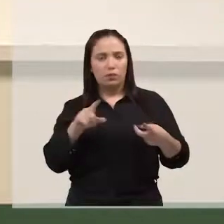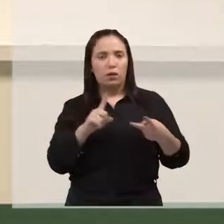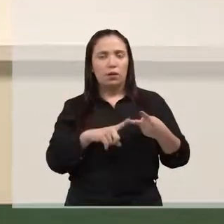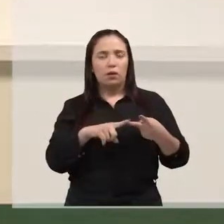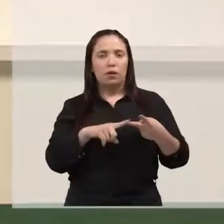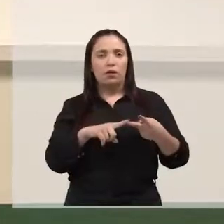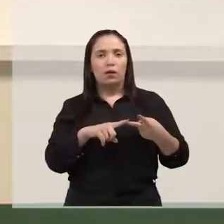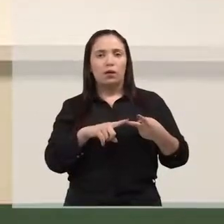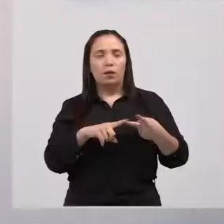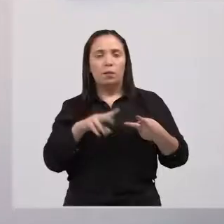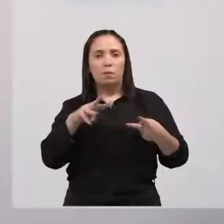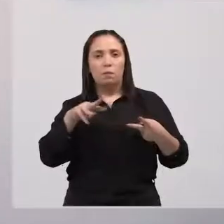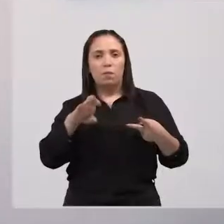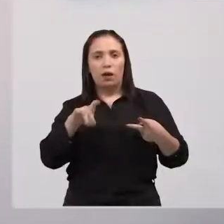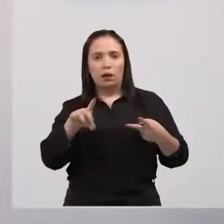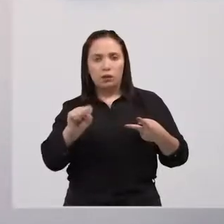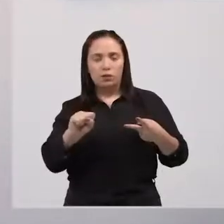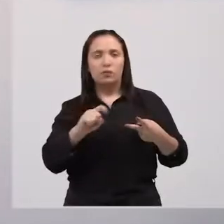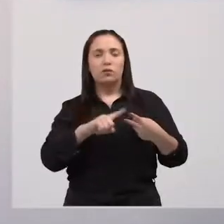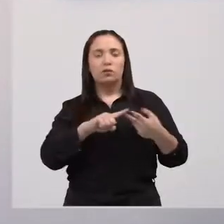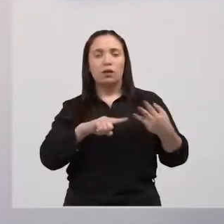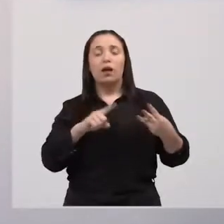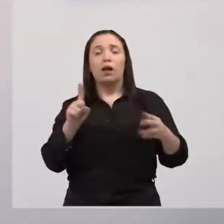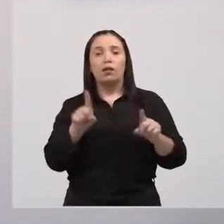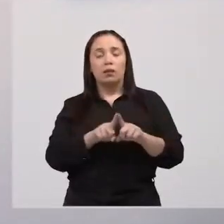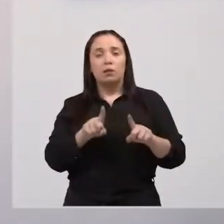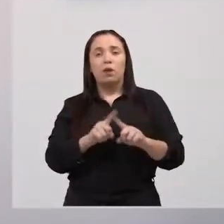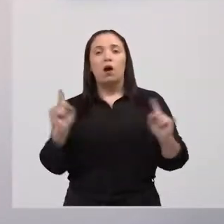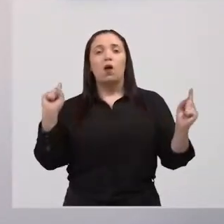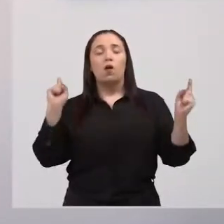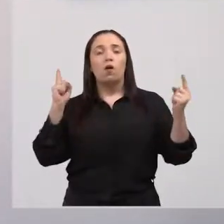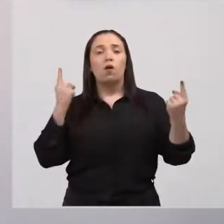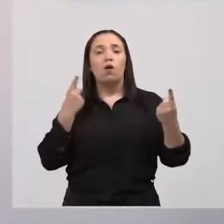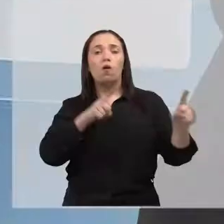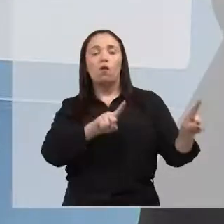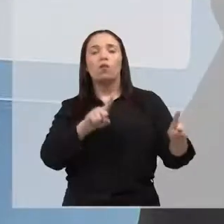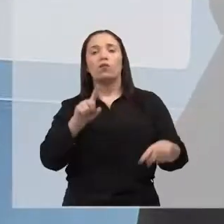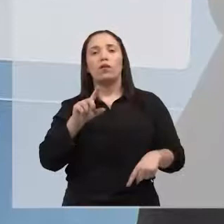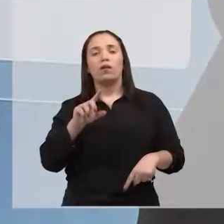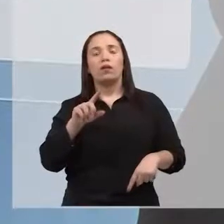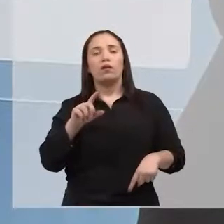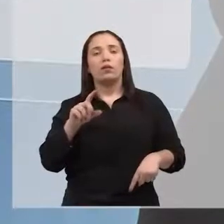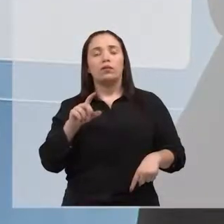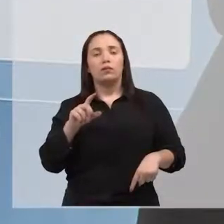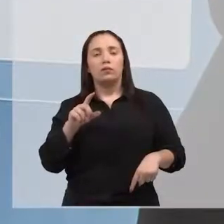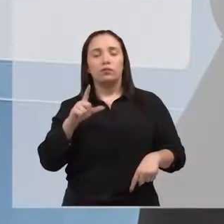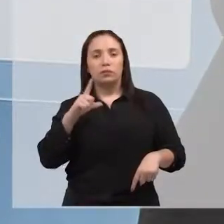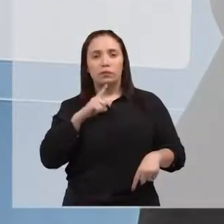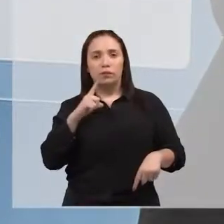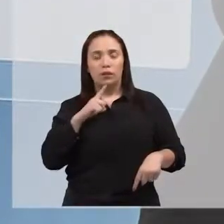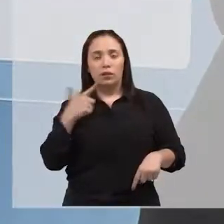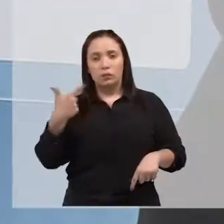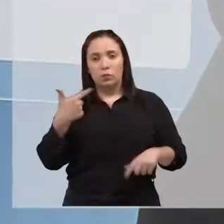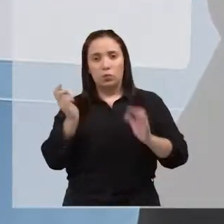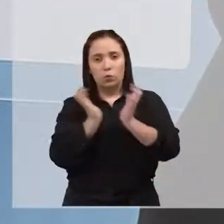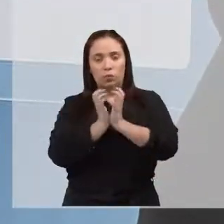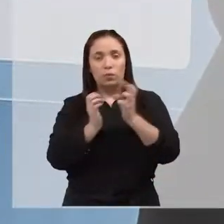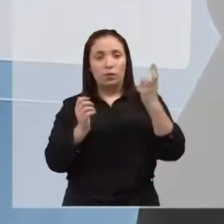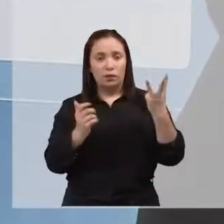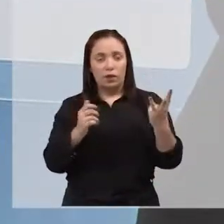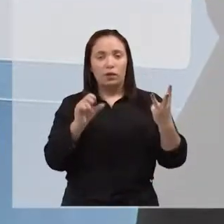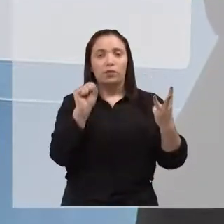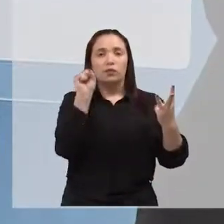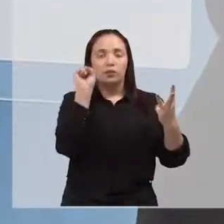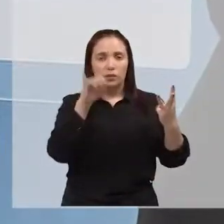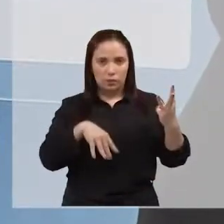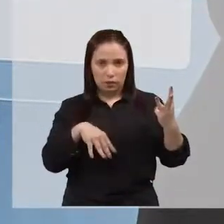Aurélio e Edson Fachin. São 5. Pronto. São 5. Dos 5 votos da segunda turma, 3 votos a favor